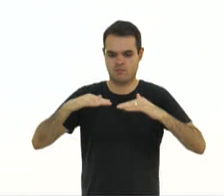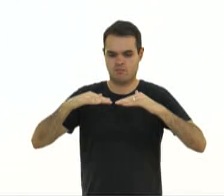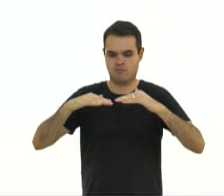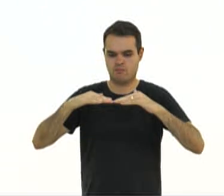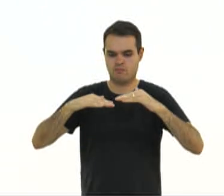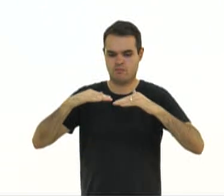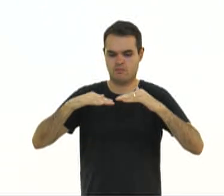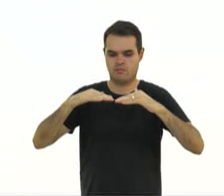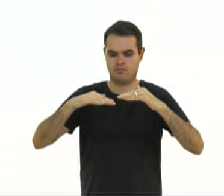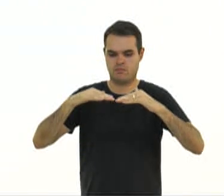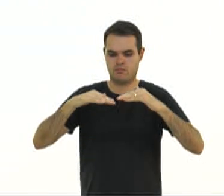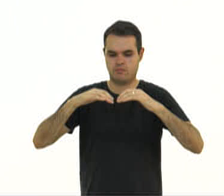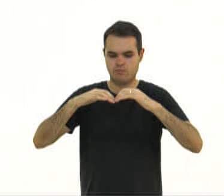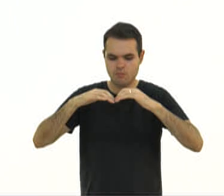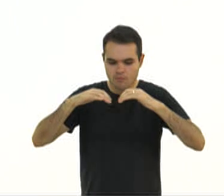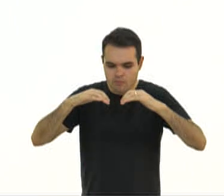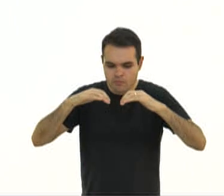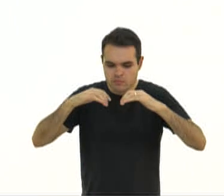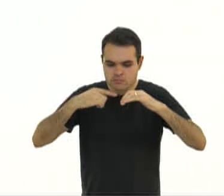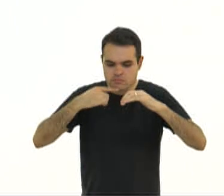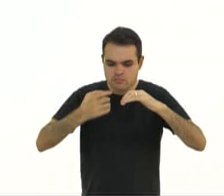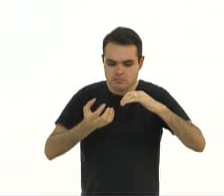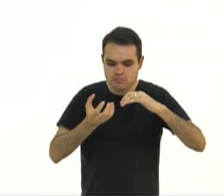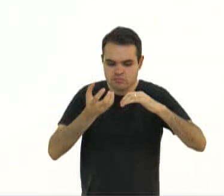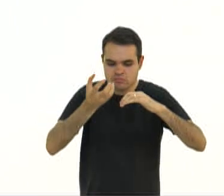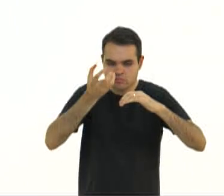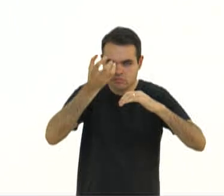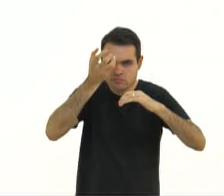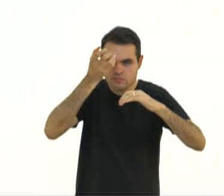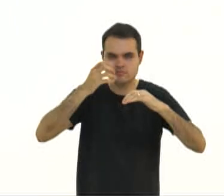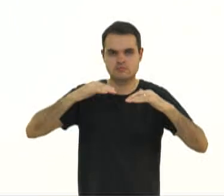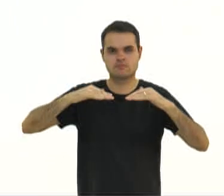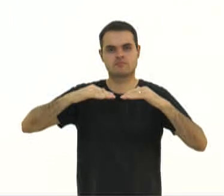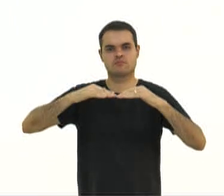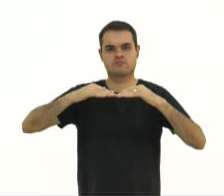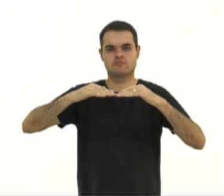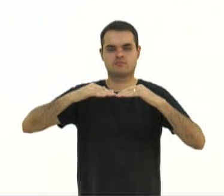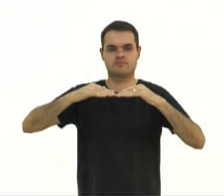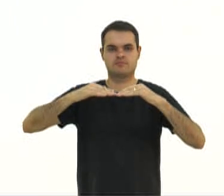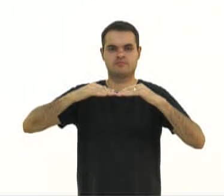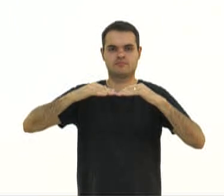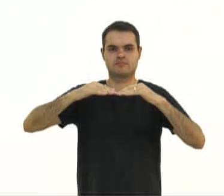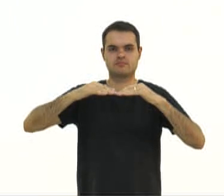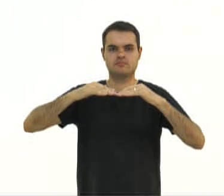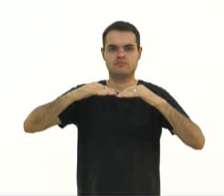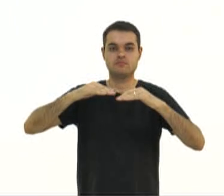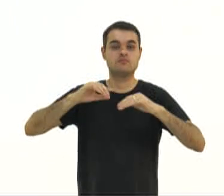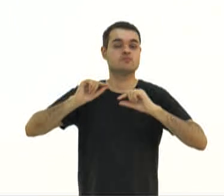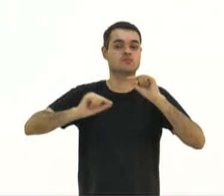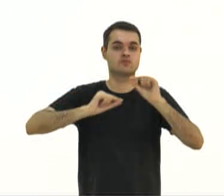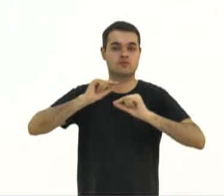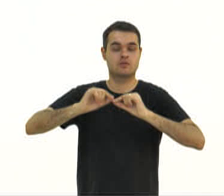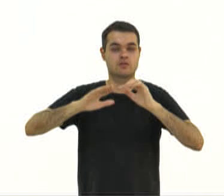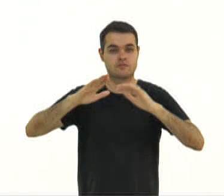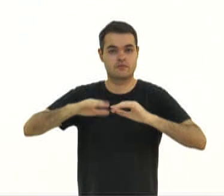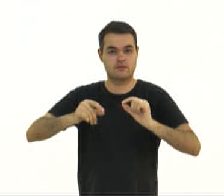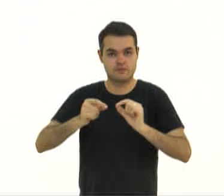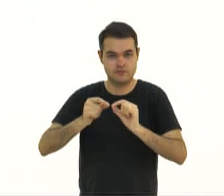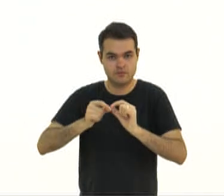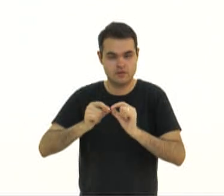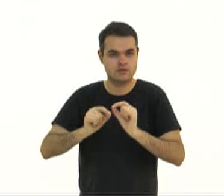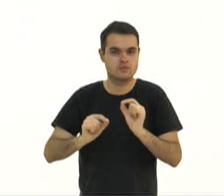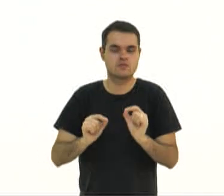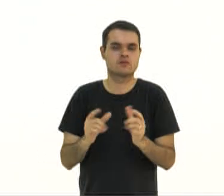tectônicas, fica mais fácil de fazer isso, certo? Mas o que acontece? Os caras, eles jogam, muitas vezes eles fazem